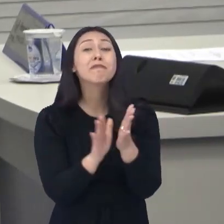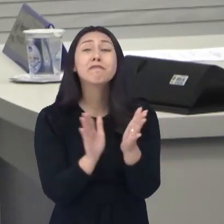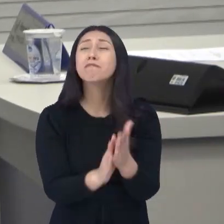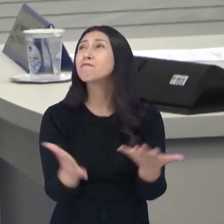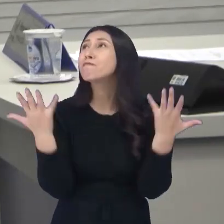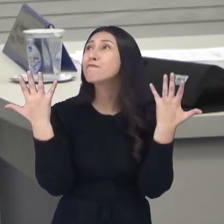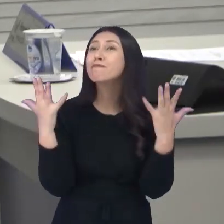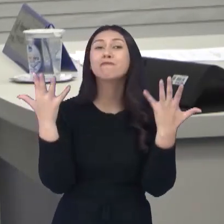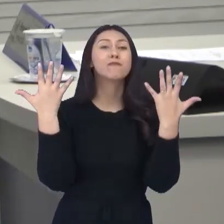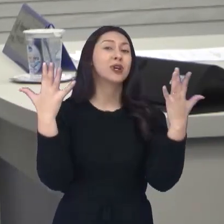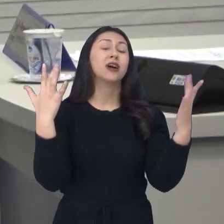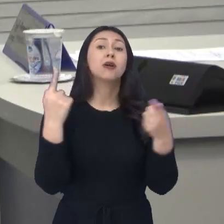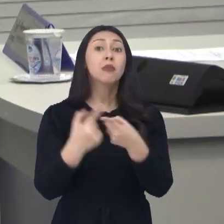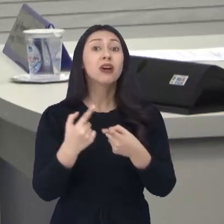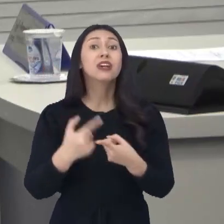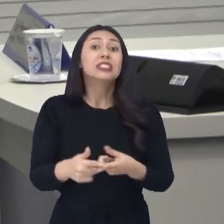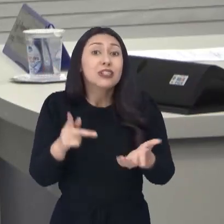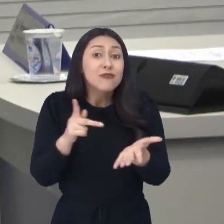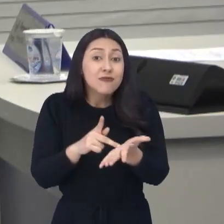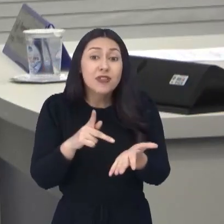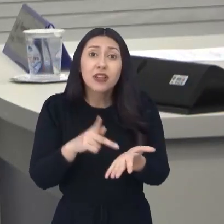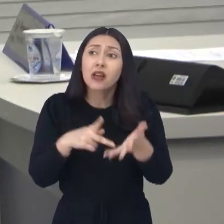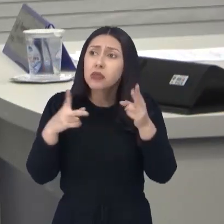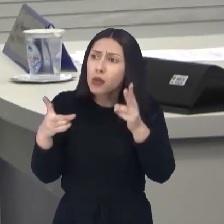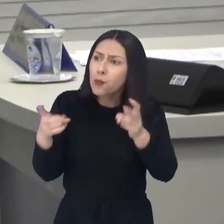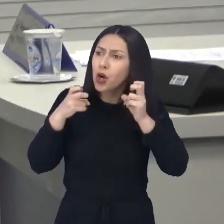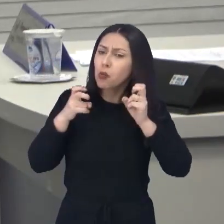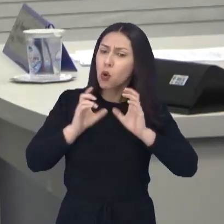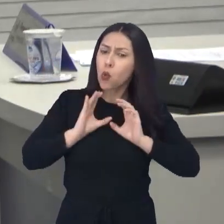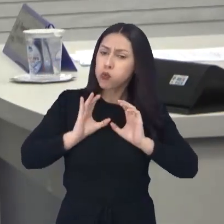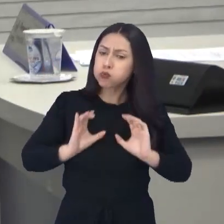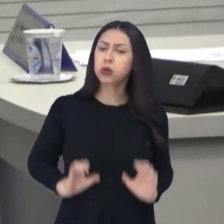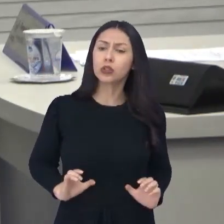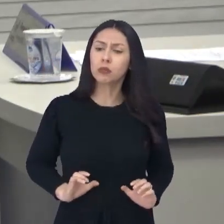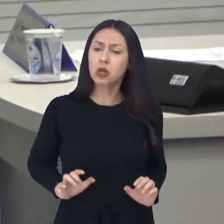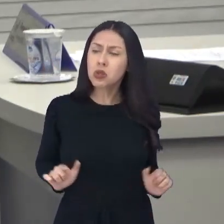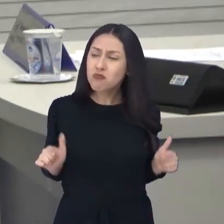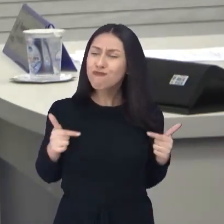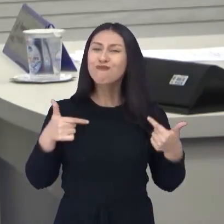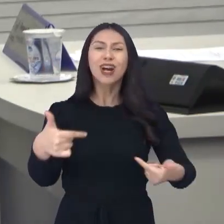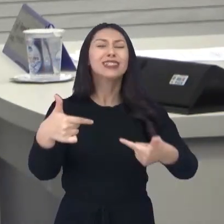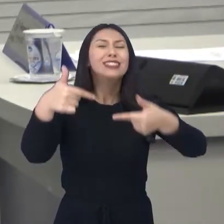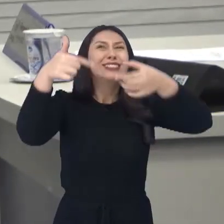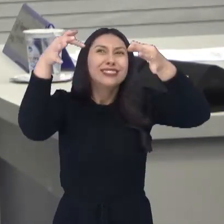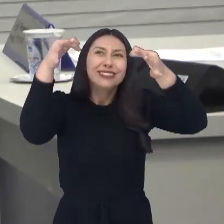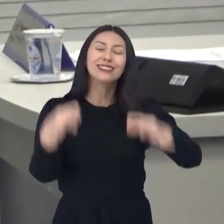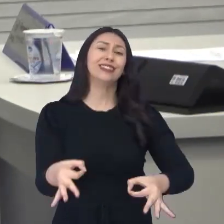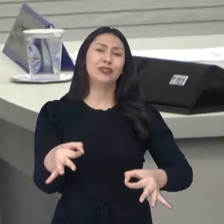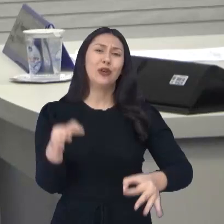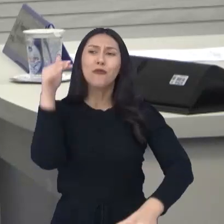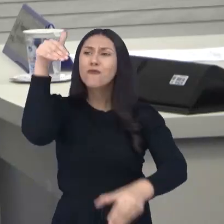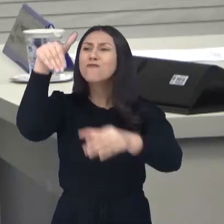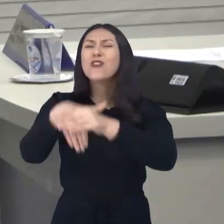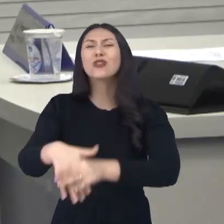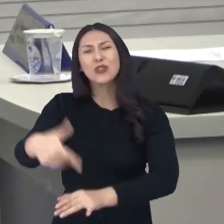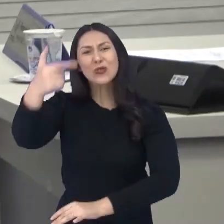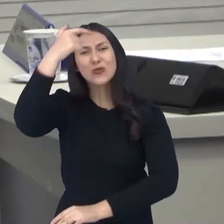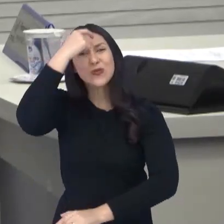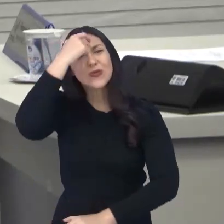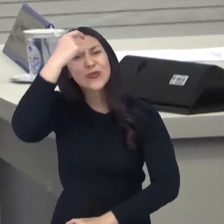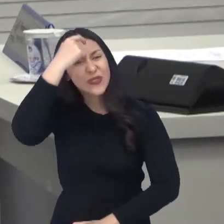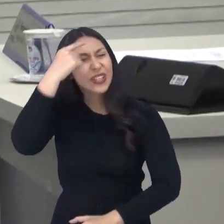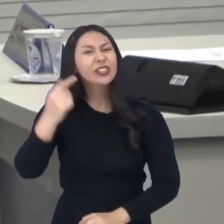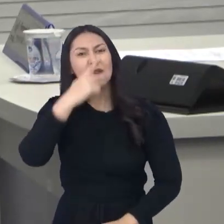parabenizar, porque finalmente vejo uma conduta, uma lisura, uma moralidade, um voto consciente